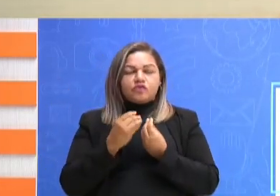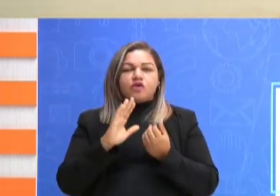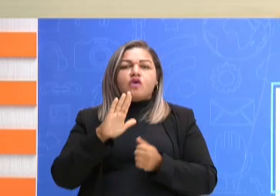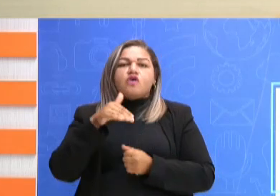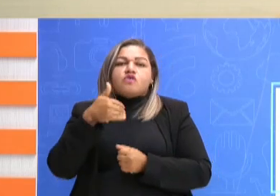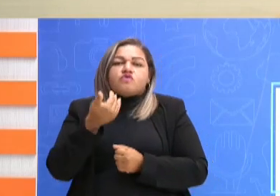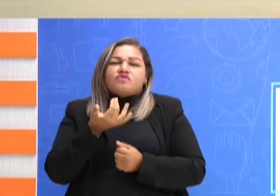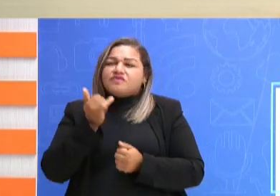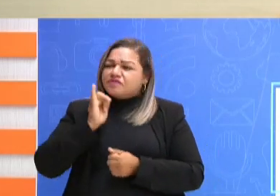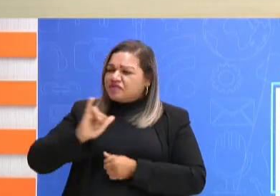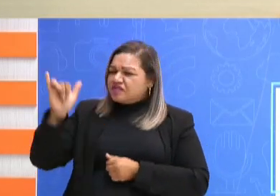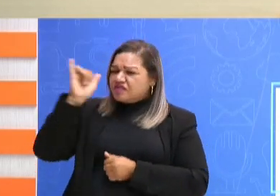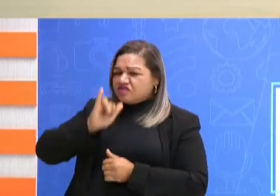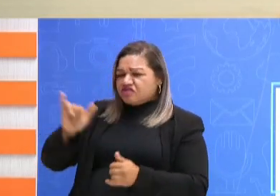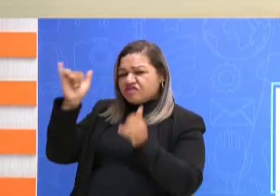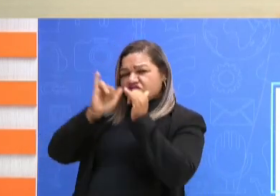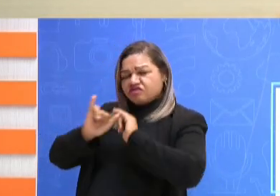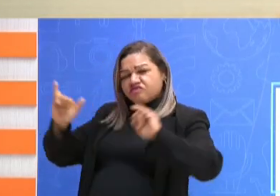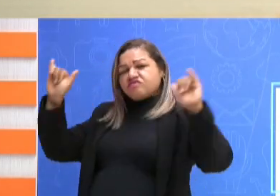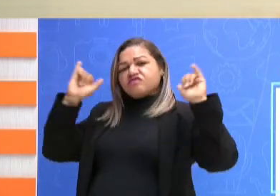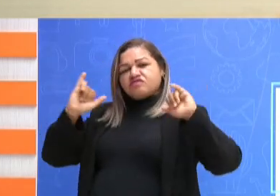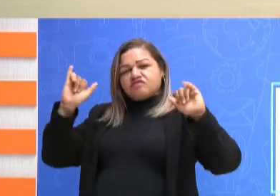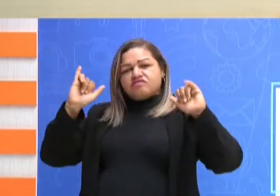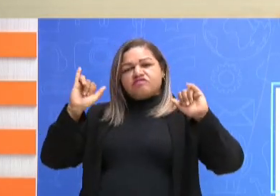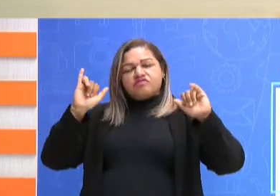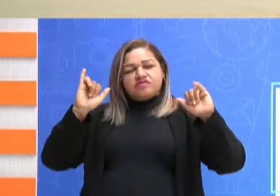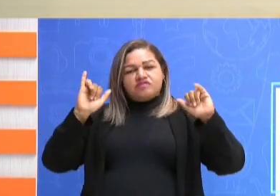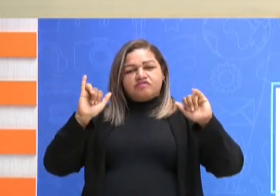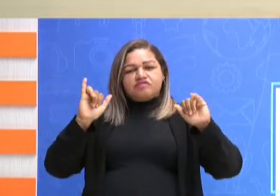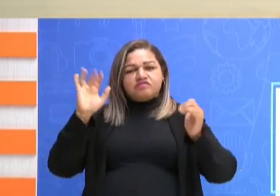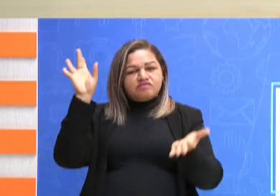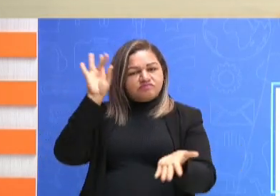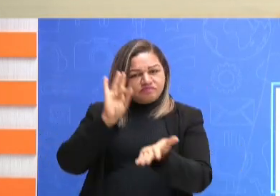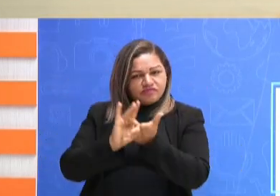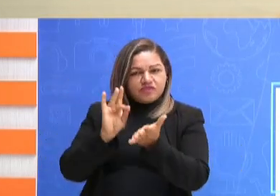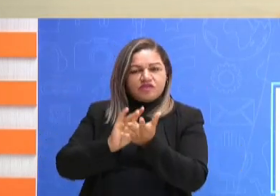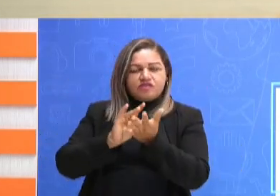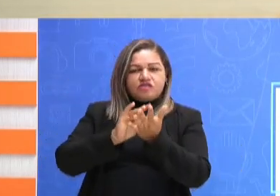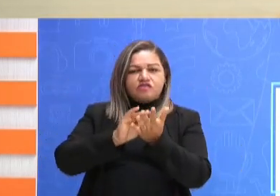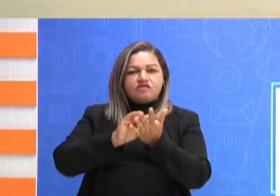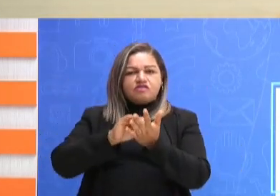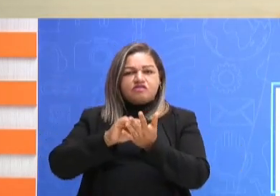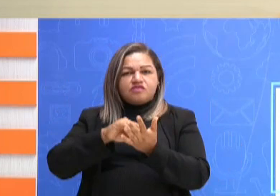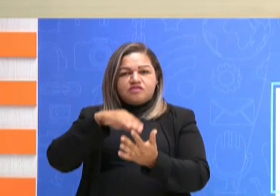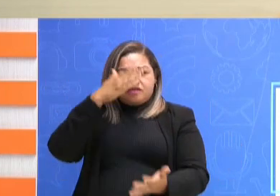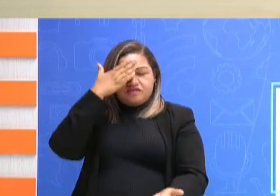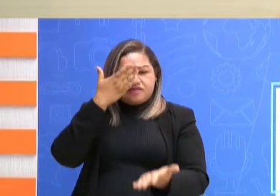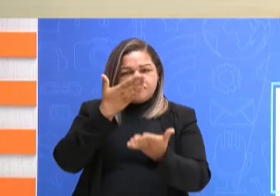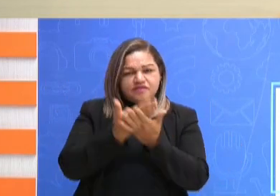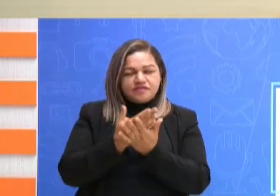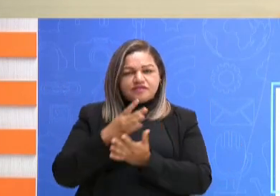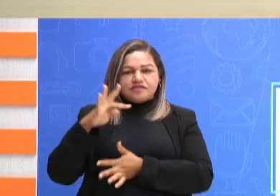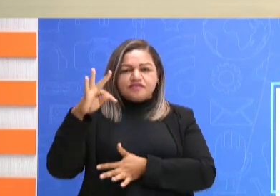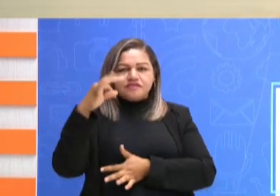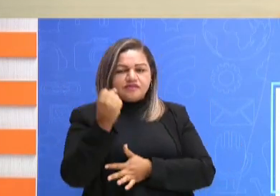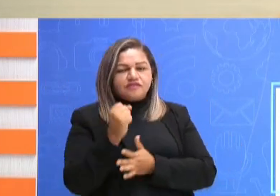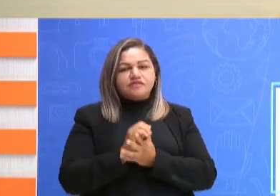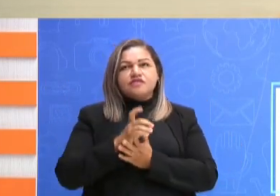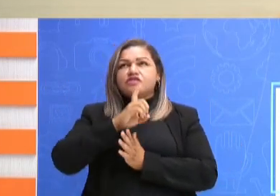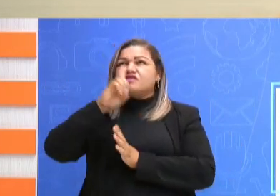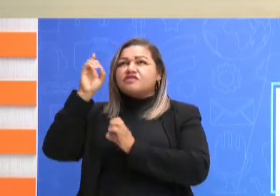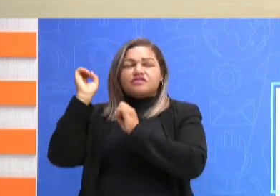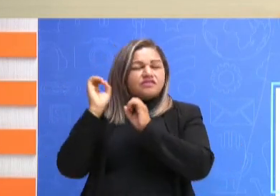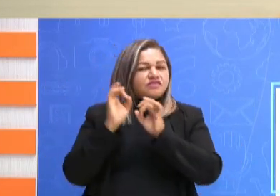Quando vocês propagam a notícia de forma verdadeira, nós acreditamos naquilo que vocês propagam. Então que